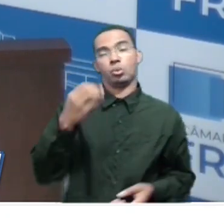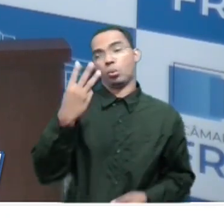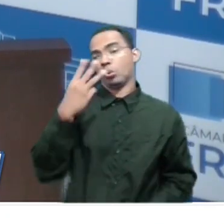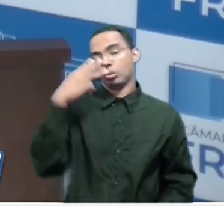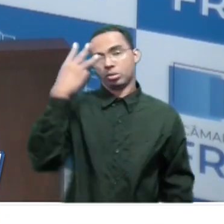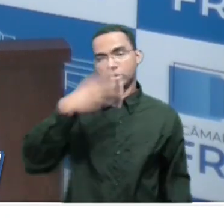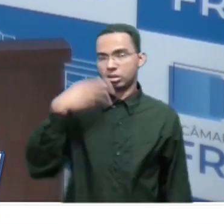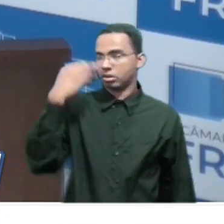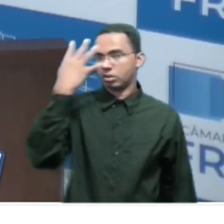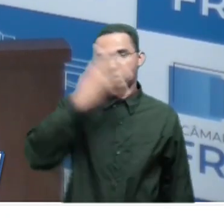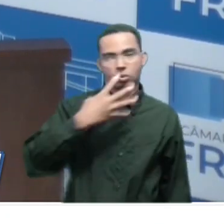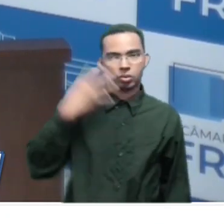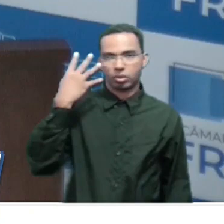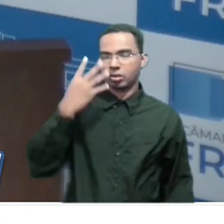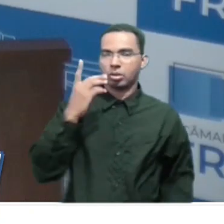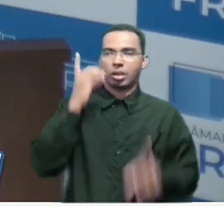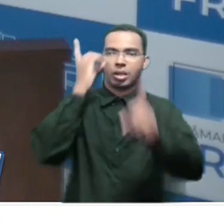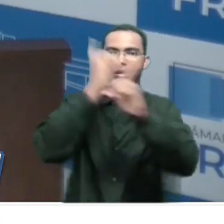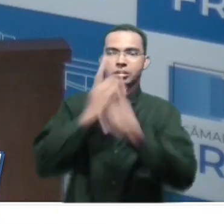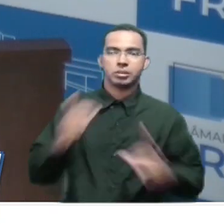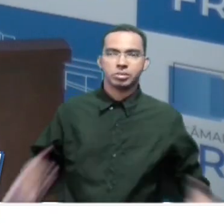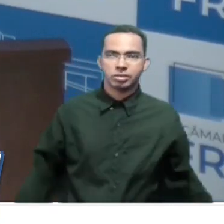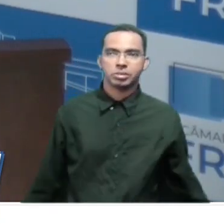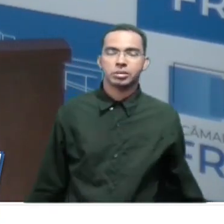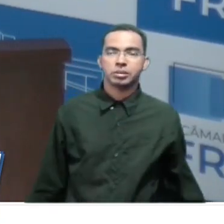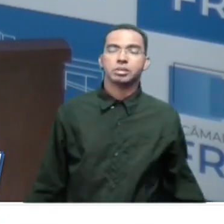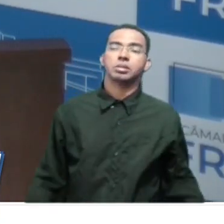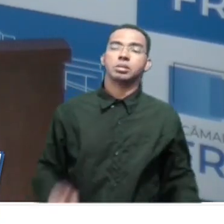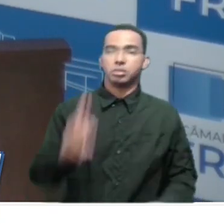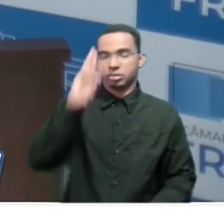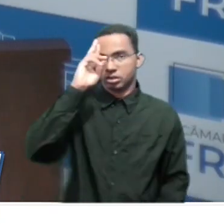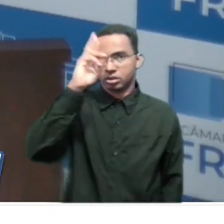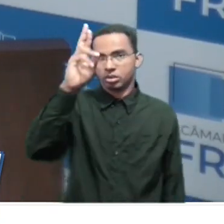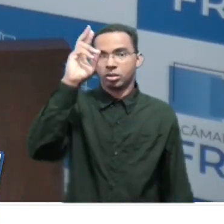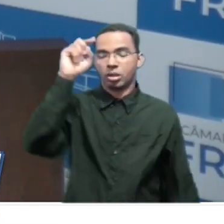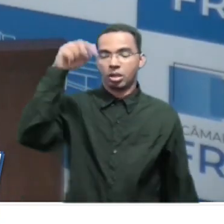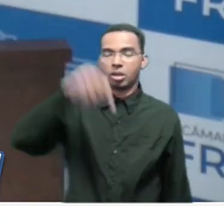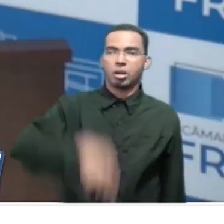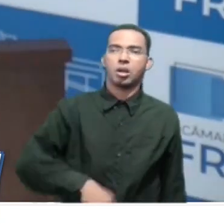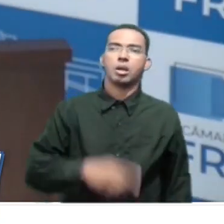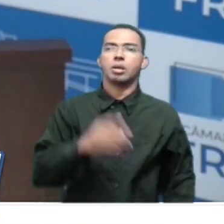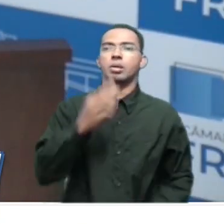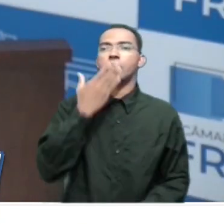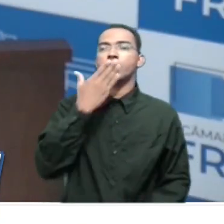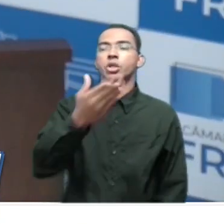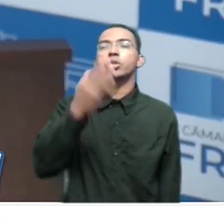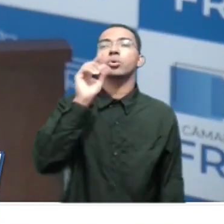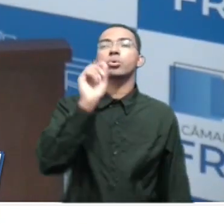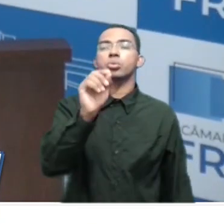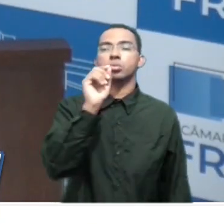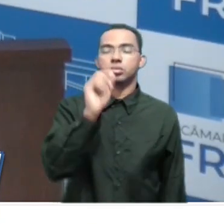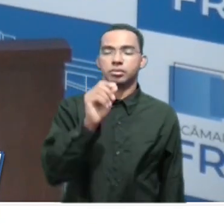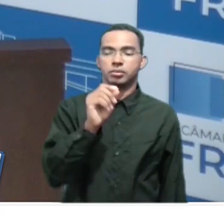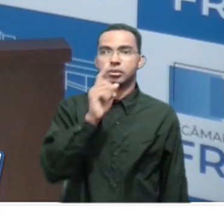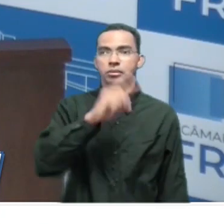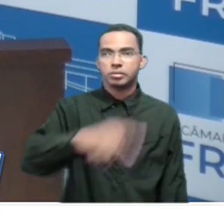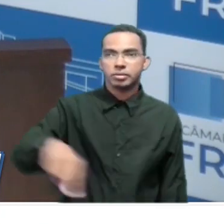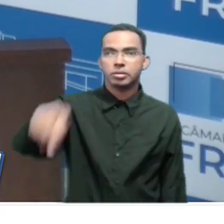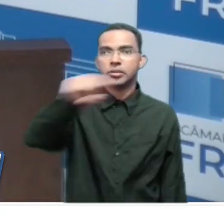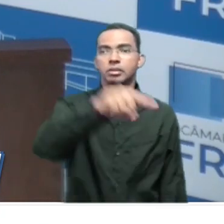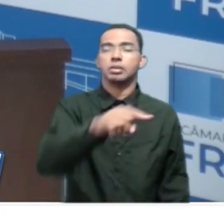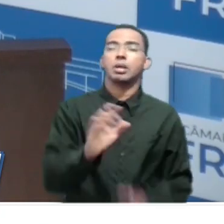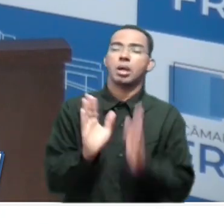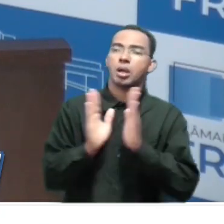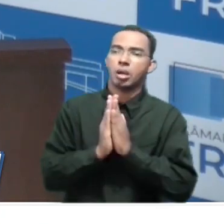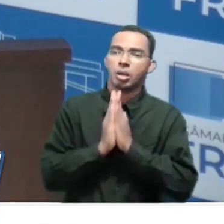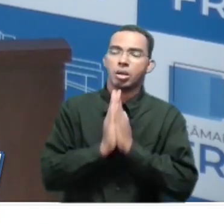4 horas para seu atendimento. Então, senhores, o que eu vim aqui reivindicar é que vocês ajudem a montar